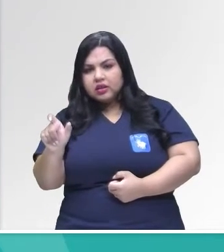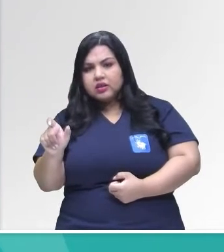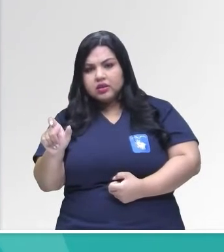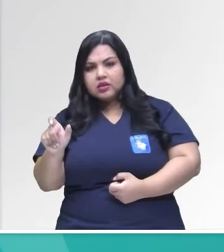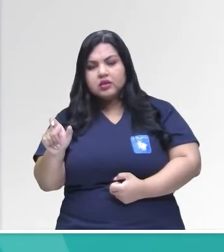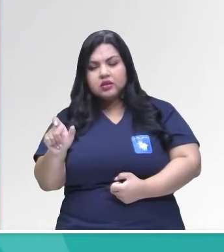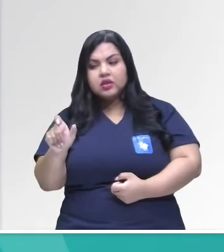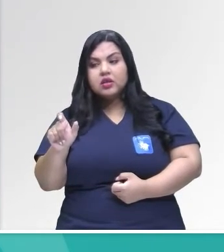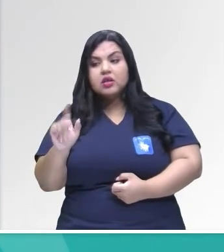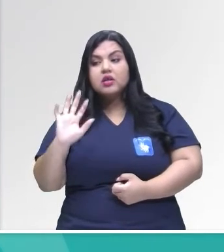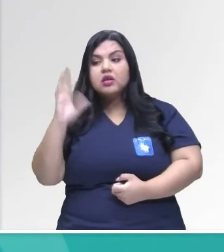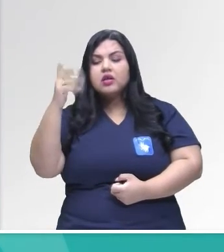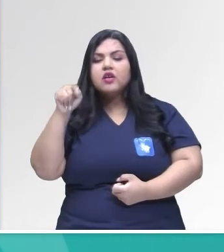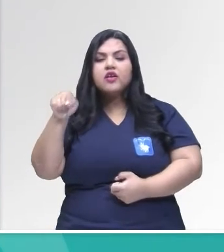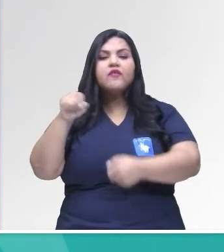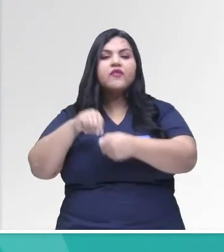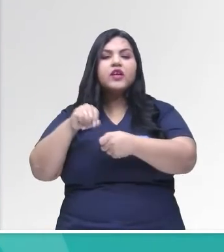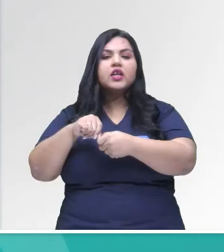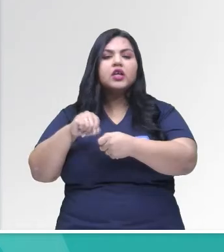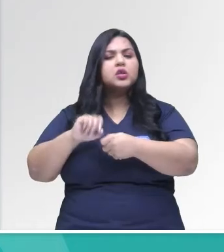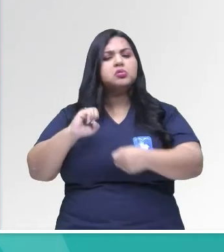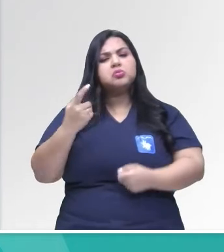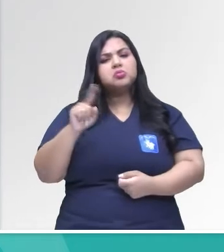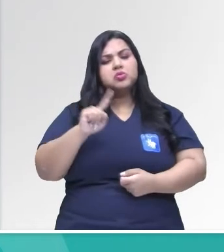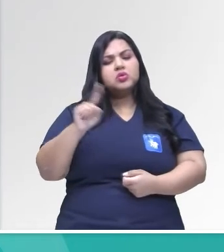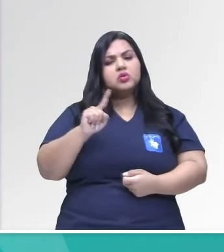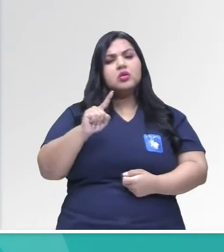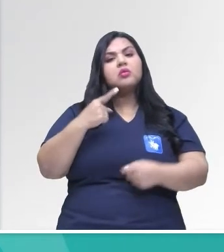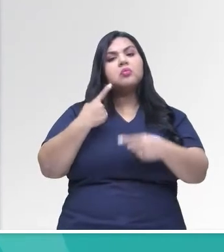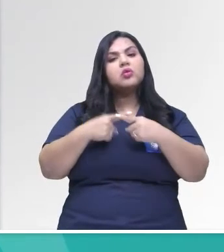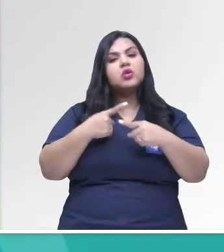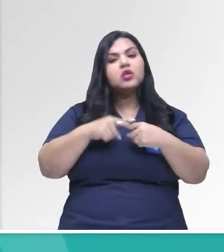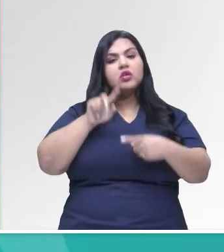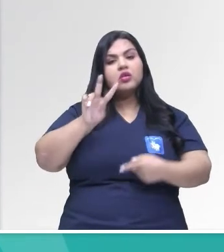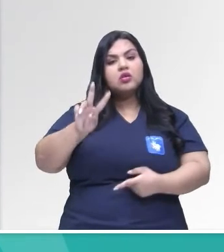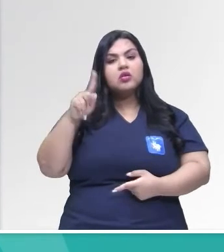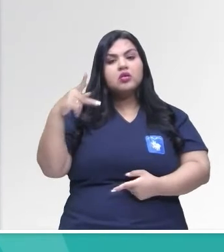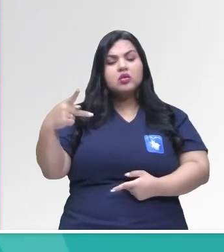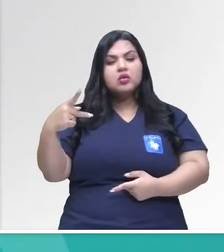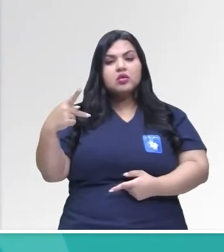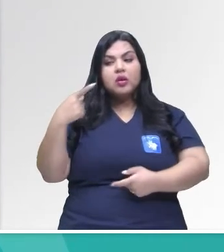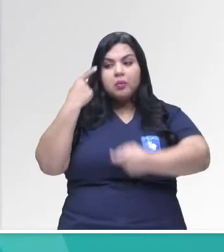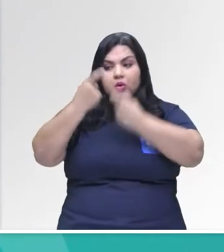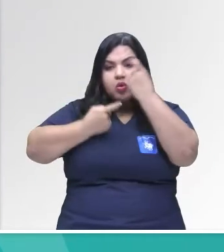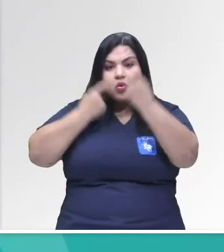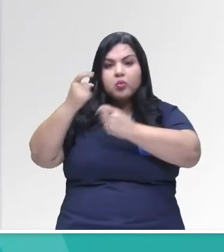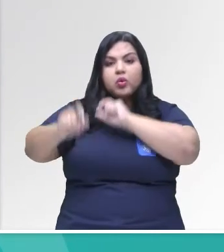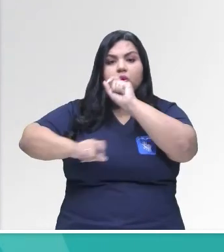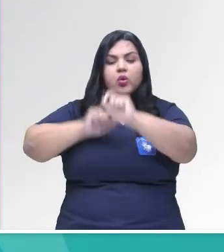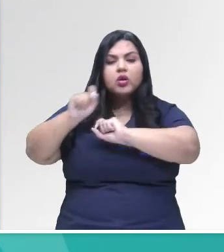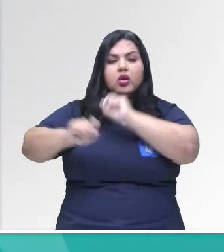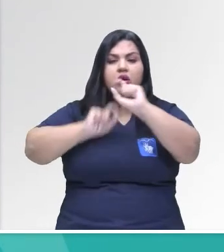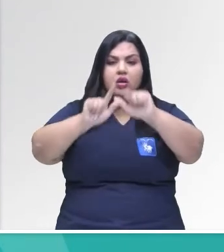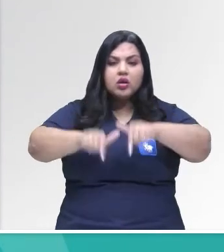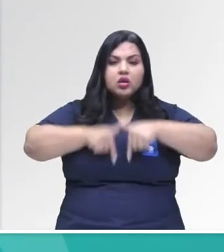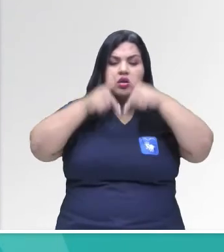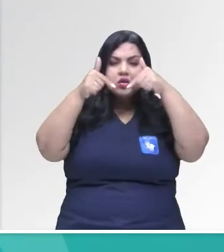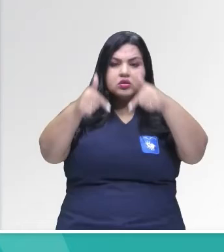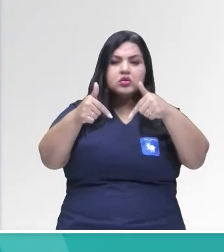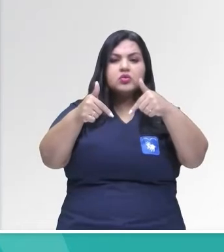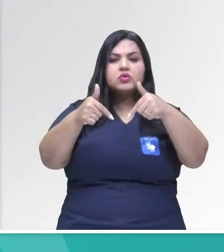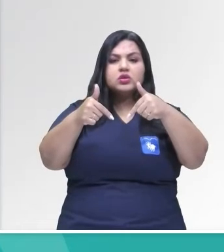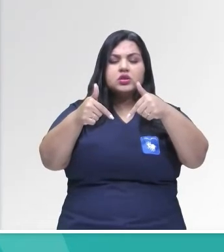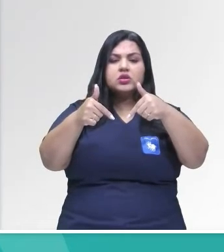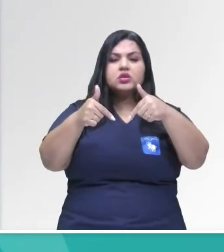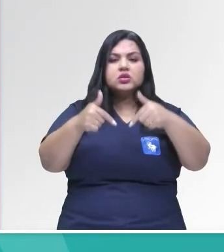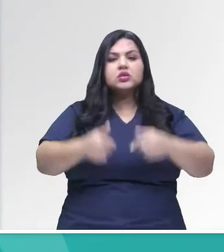quem realizou algo ou não. É opcional, porque a voz passiva se preocupa com o quê? Com a ação sofrida,